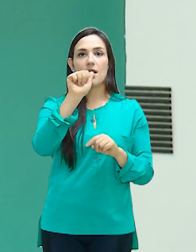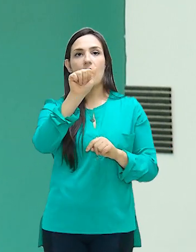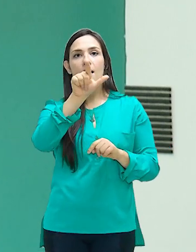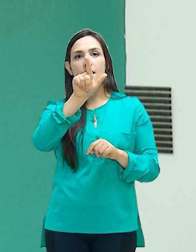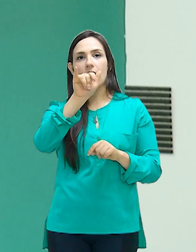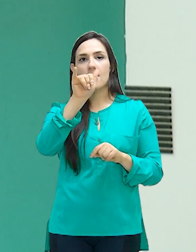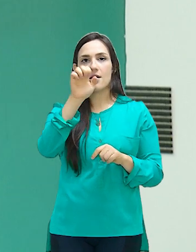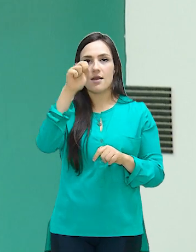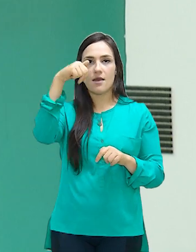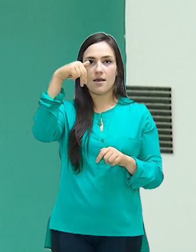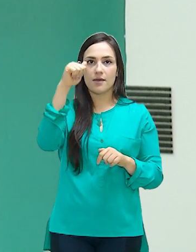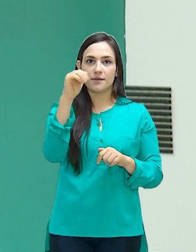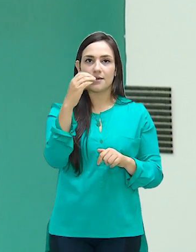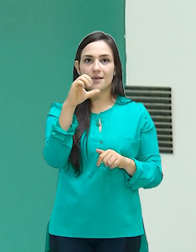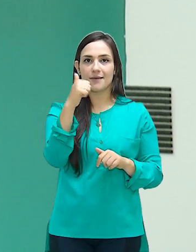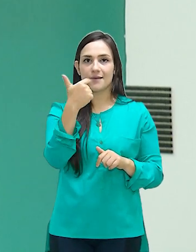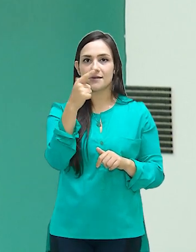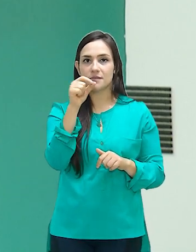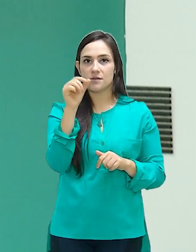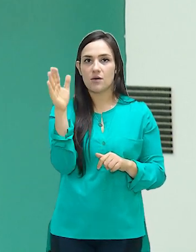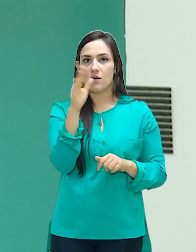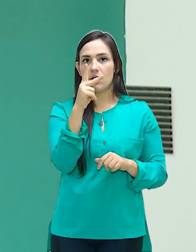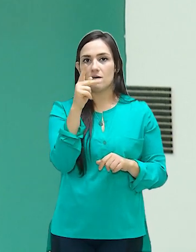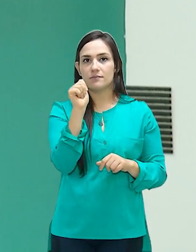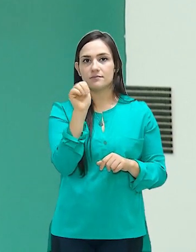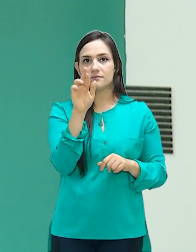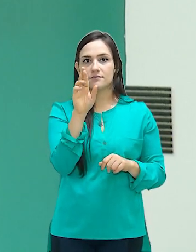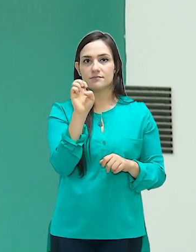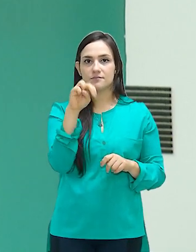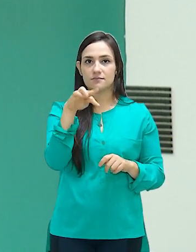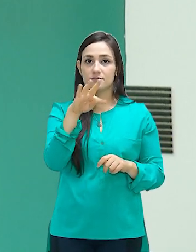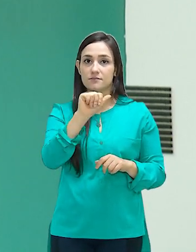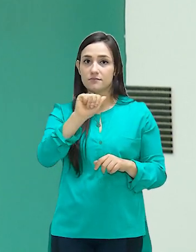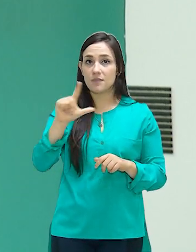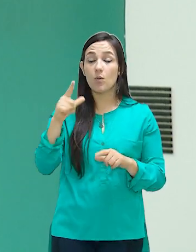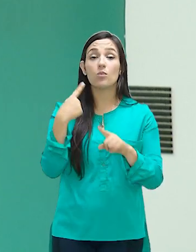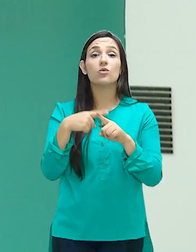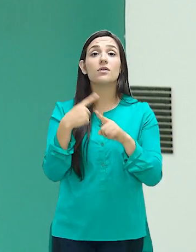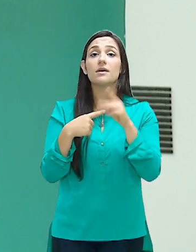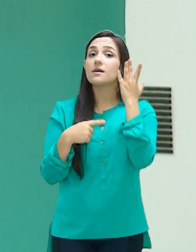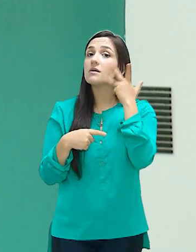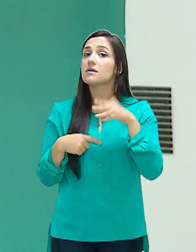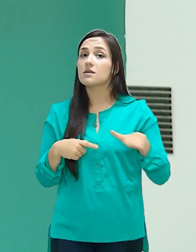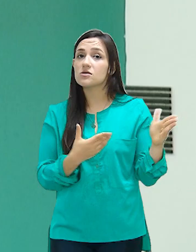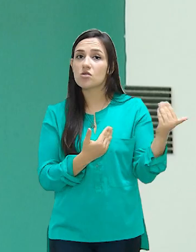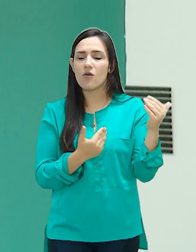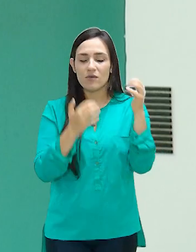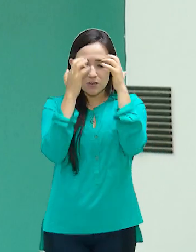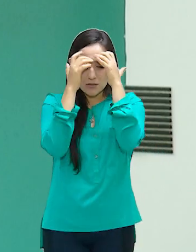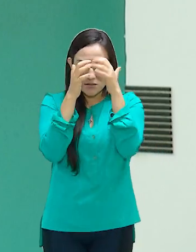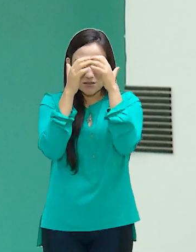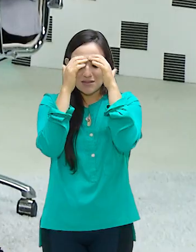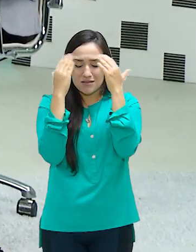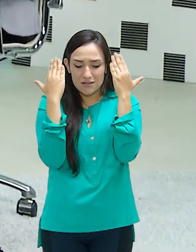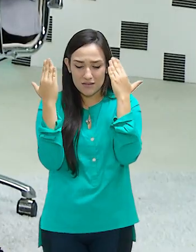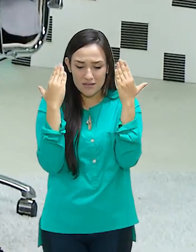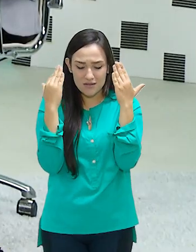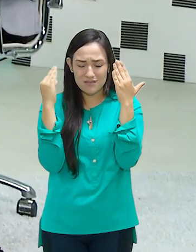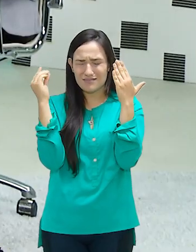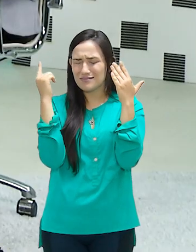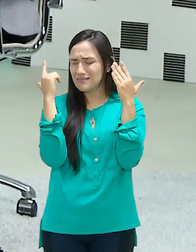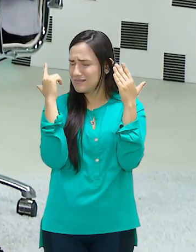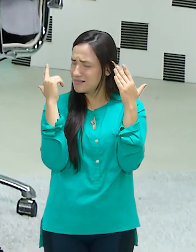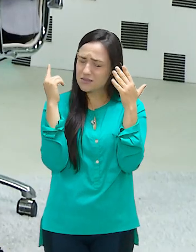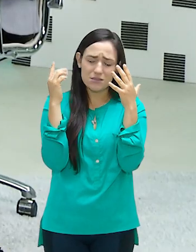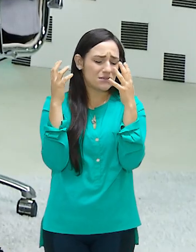silenciosa, desastrosa, porque ela mexe com o psicológico daquela criança, daquele adolescente. E quando